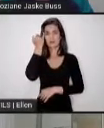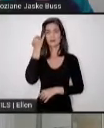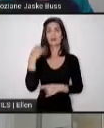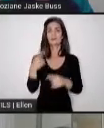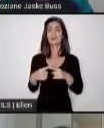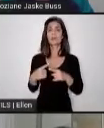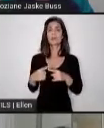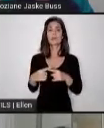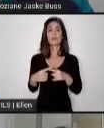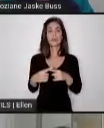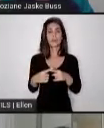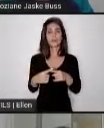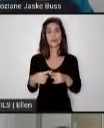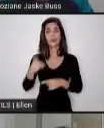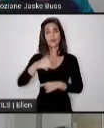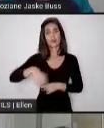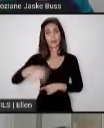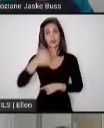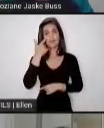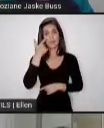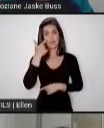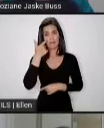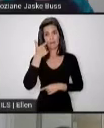como vocês vão ver dentro do curso,